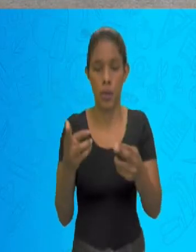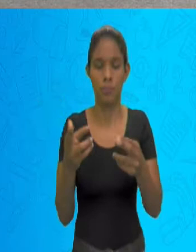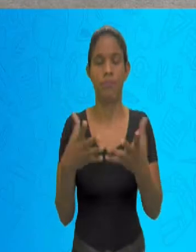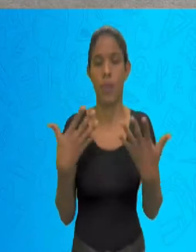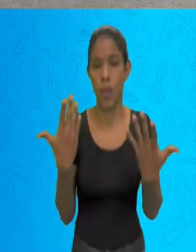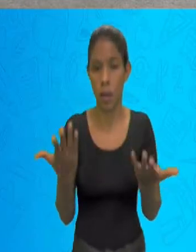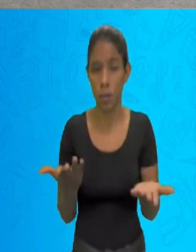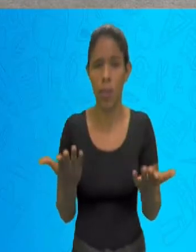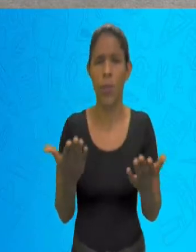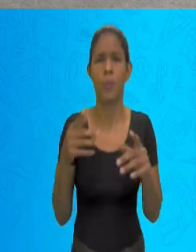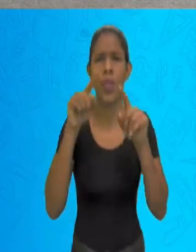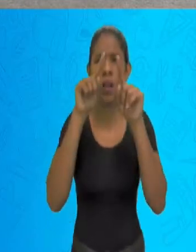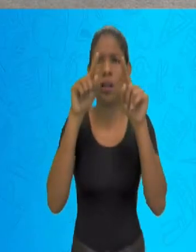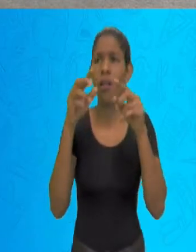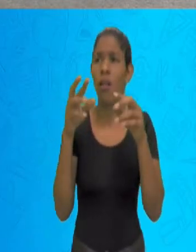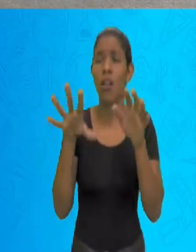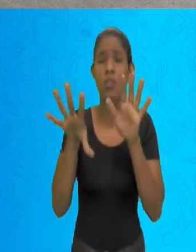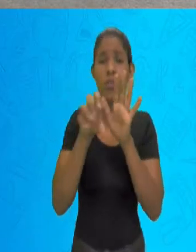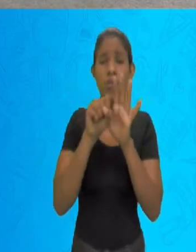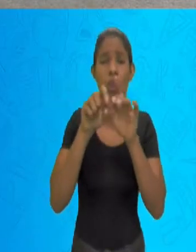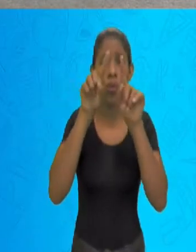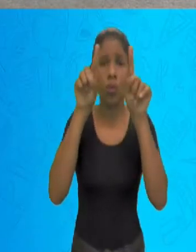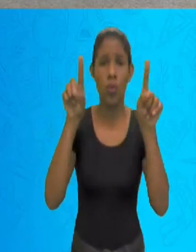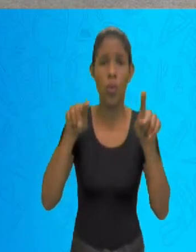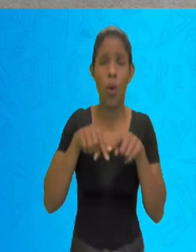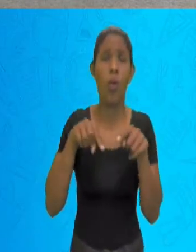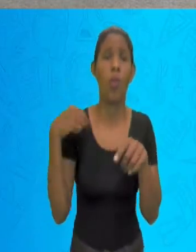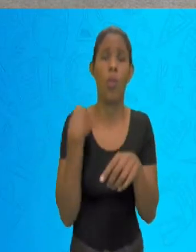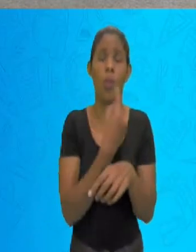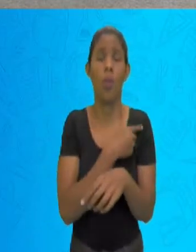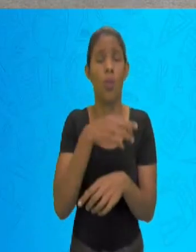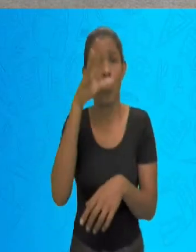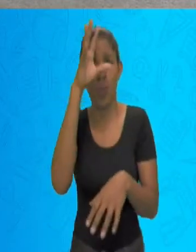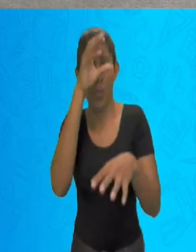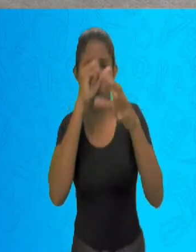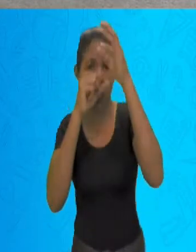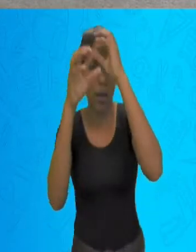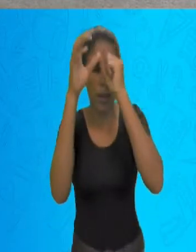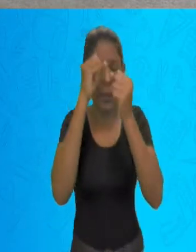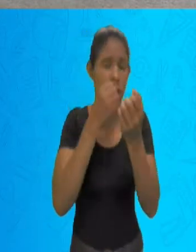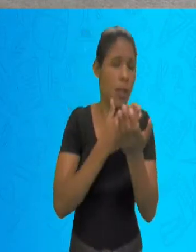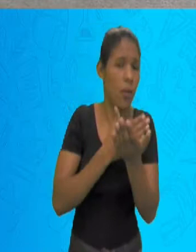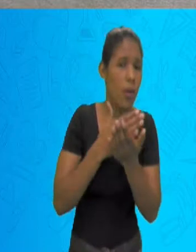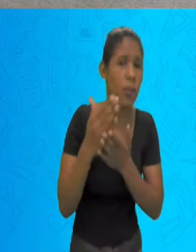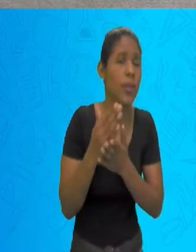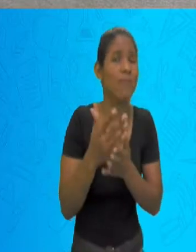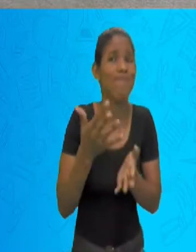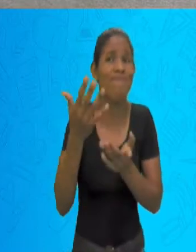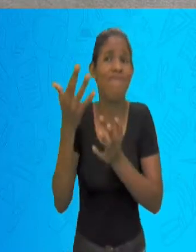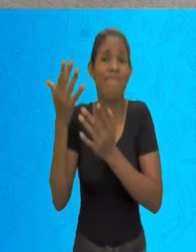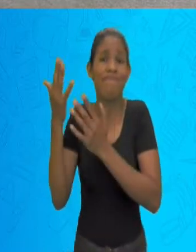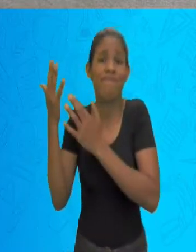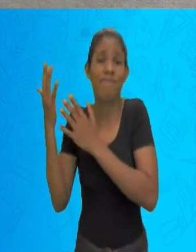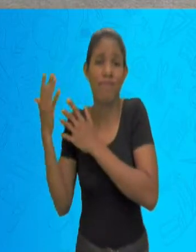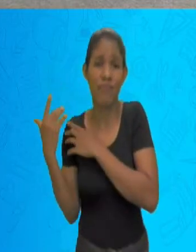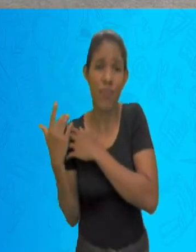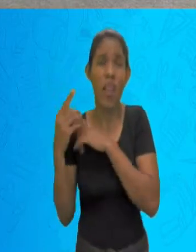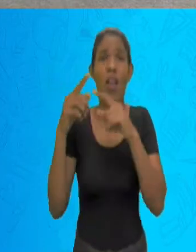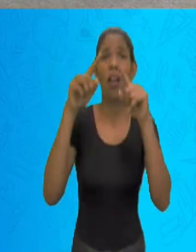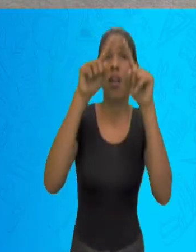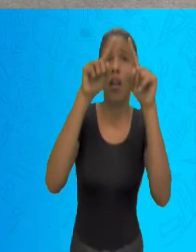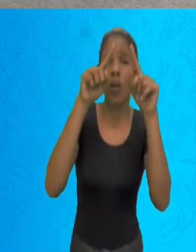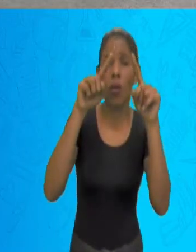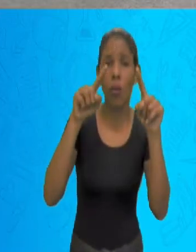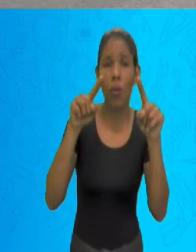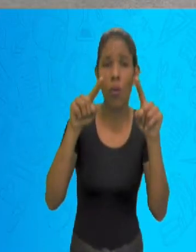no início da sua escolaridade. A gente começa aprendendo ali o quadrado, o círculo, o triângulo, não é mesmo? A